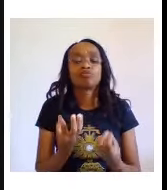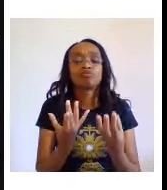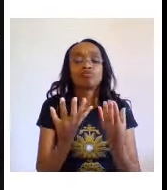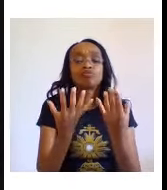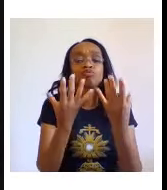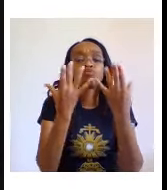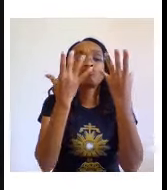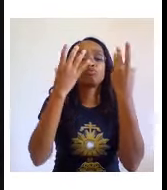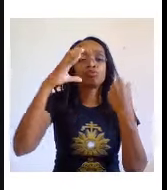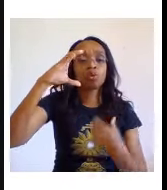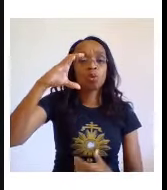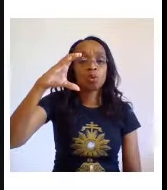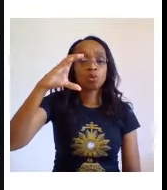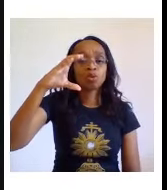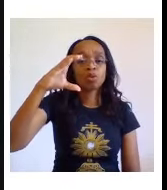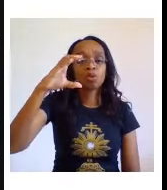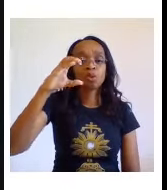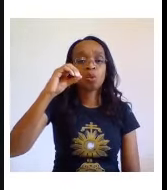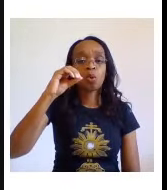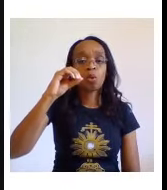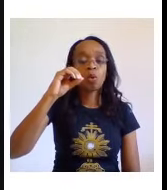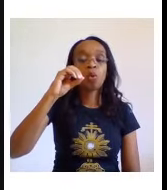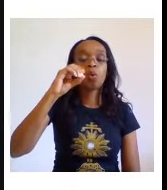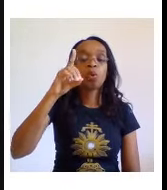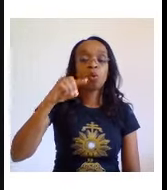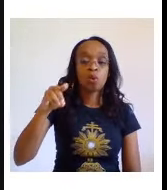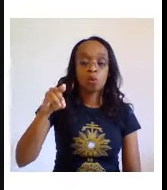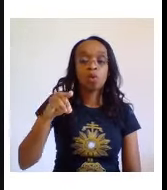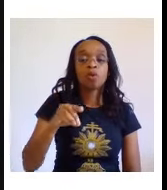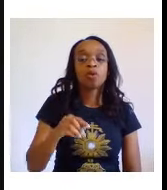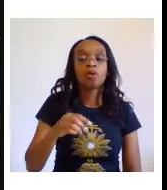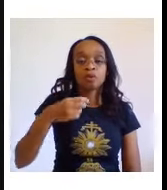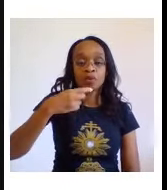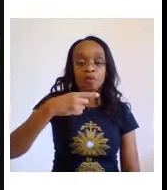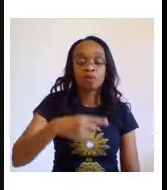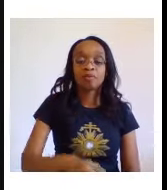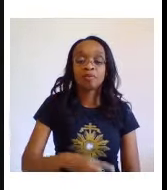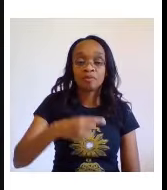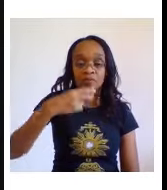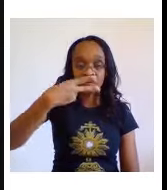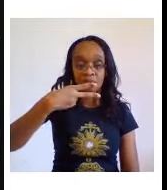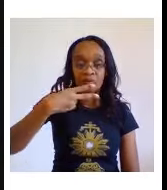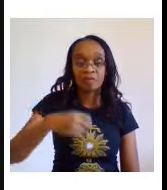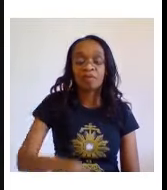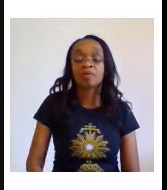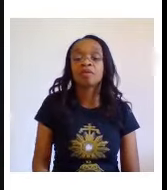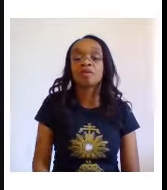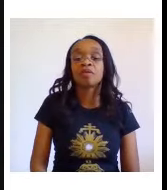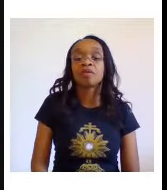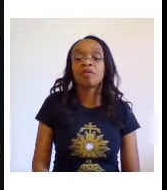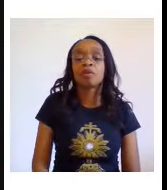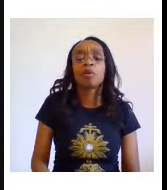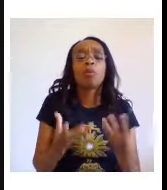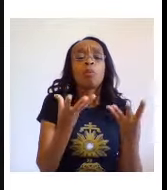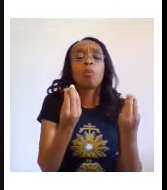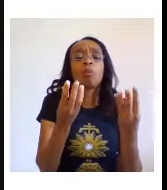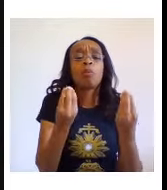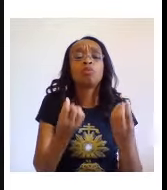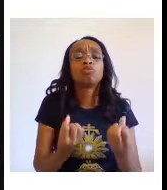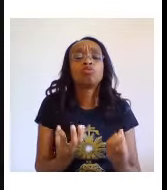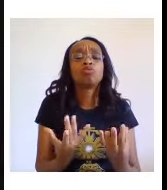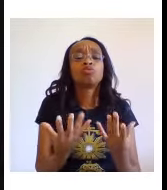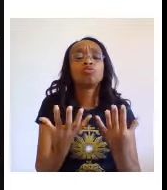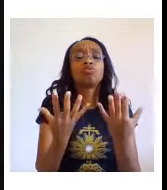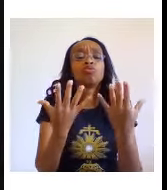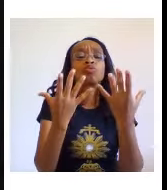que uma das conclusões, né, 168 milhões de toneladas,